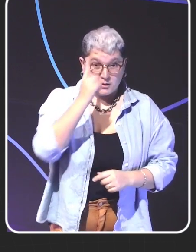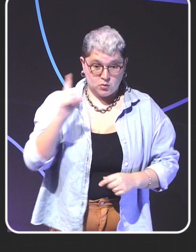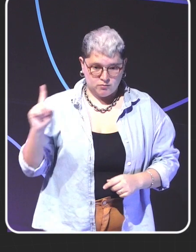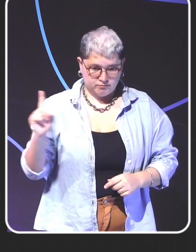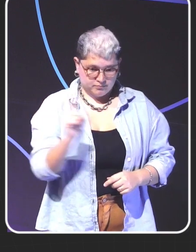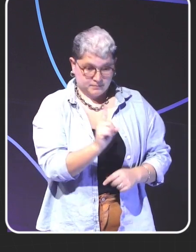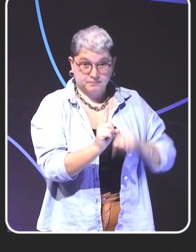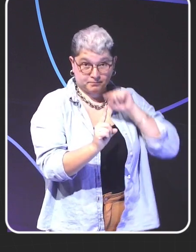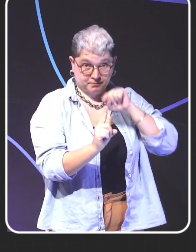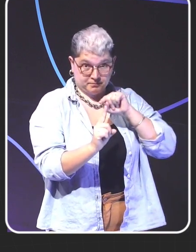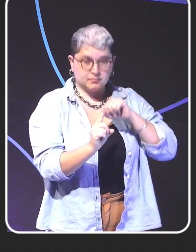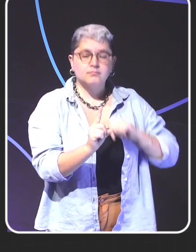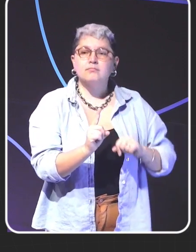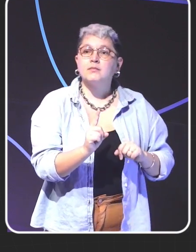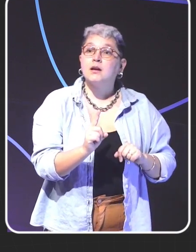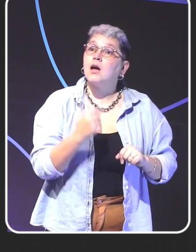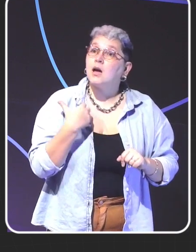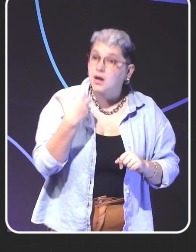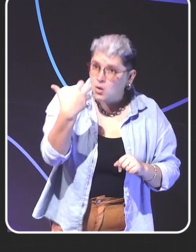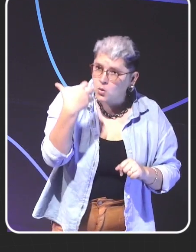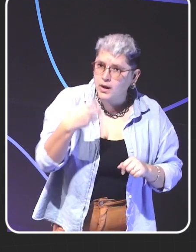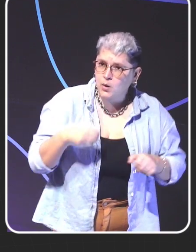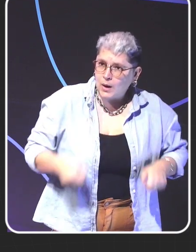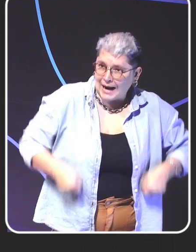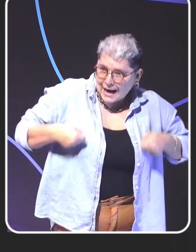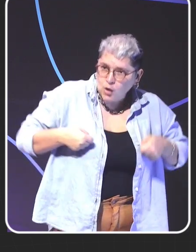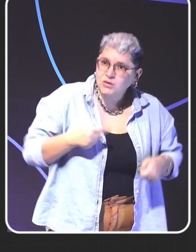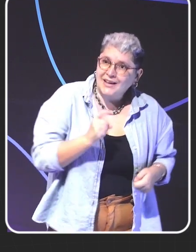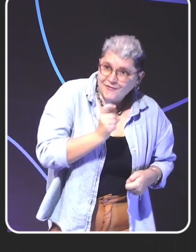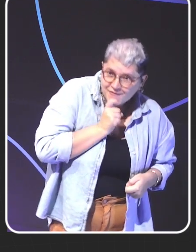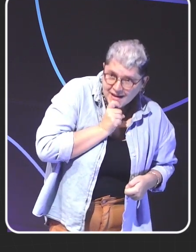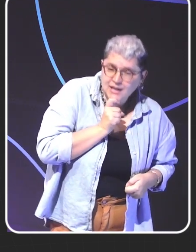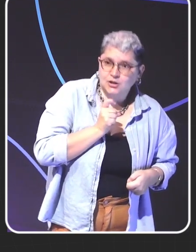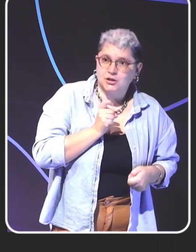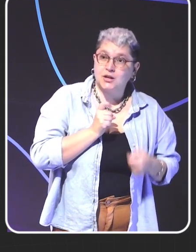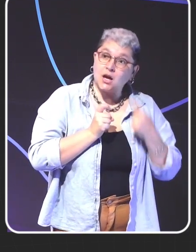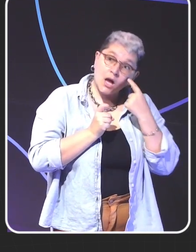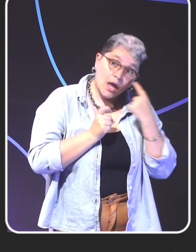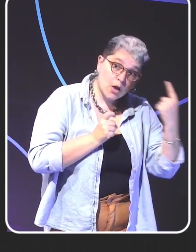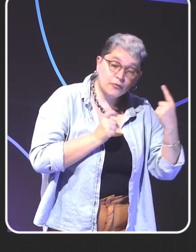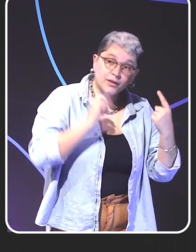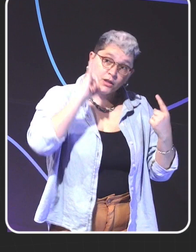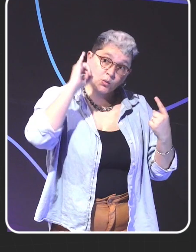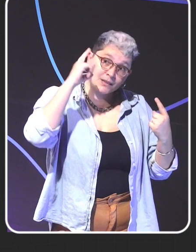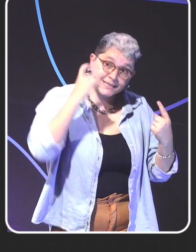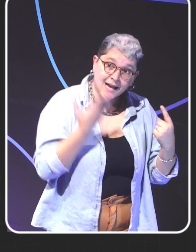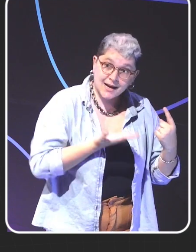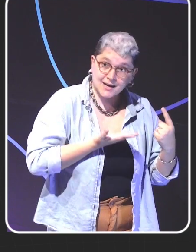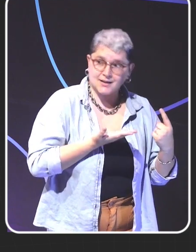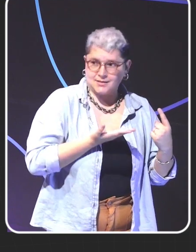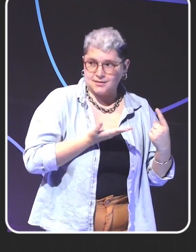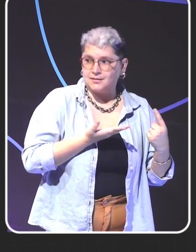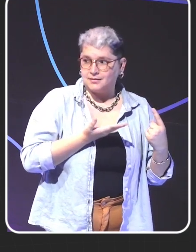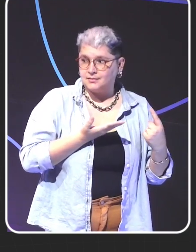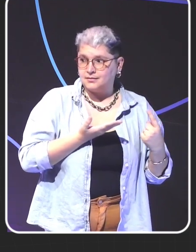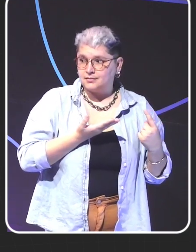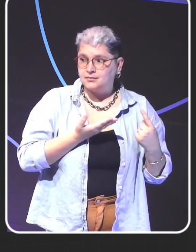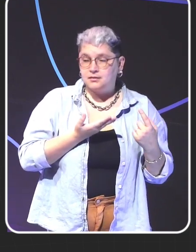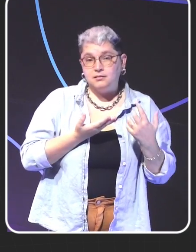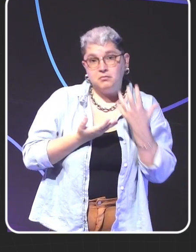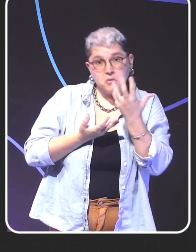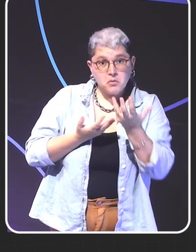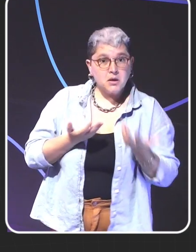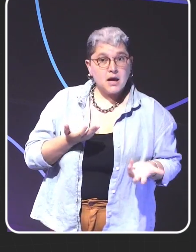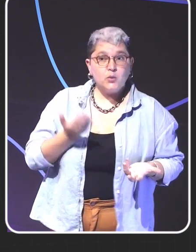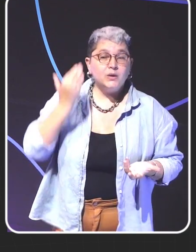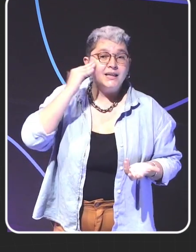quero essa calça verde que eu vi no Instagram, eu quero entender melhor